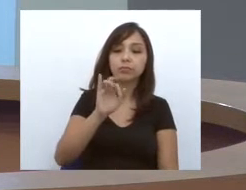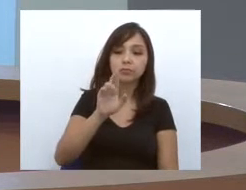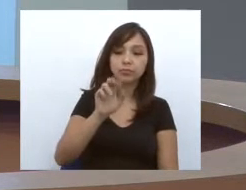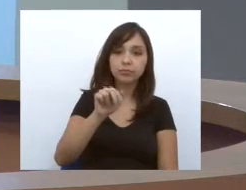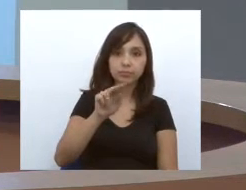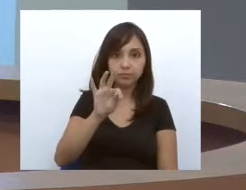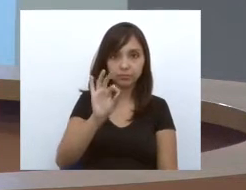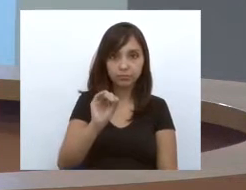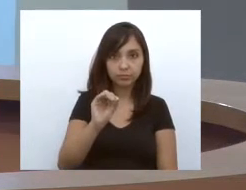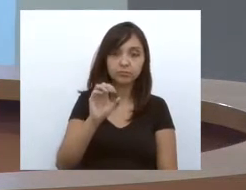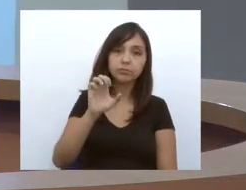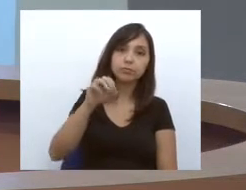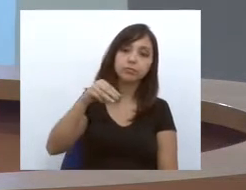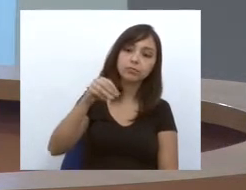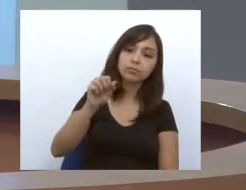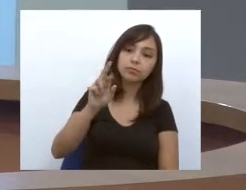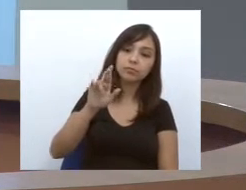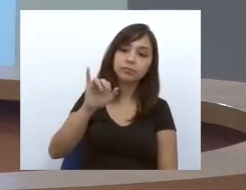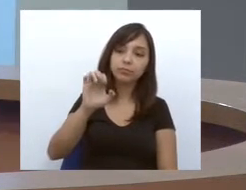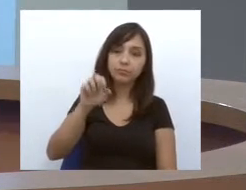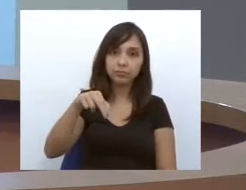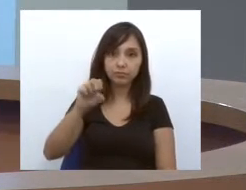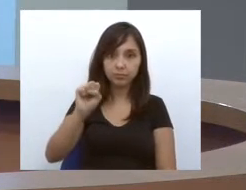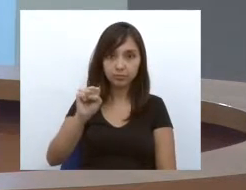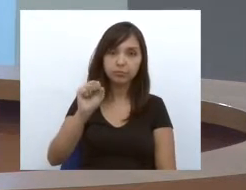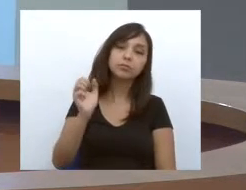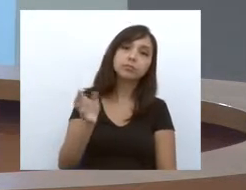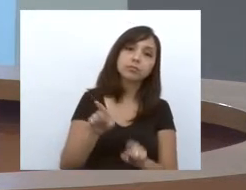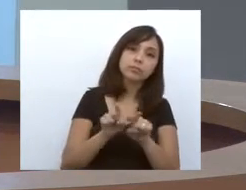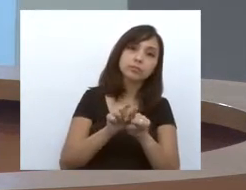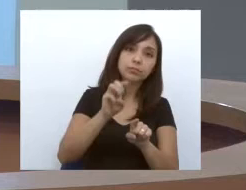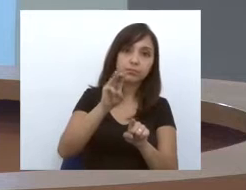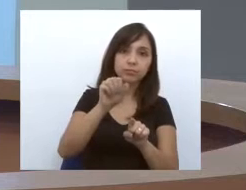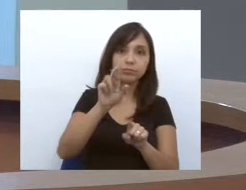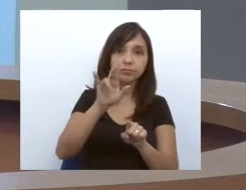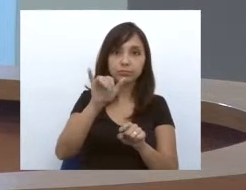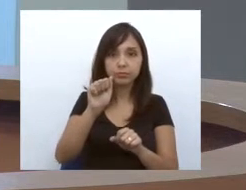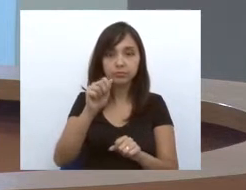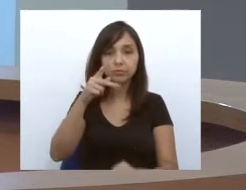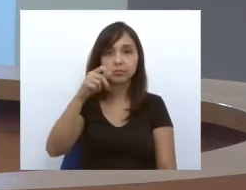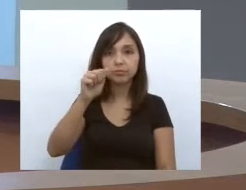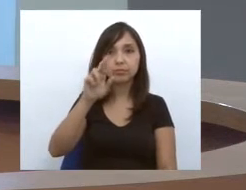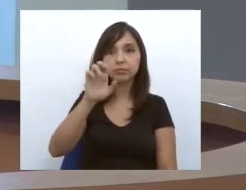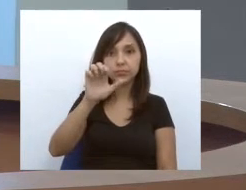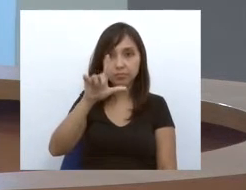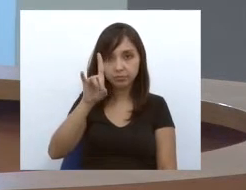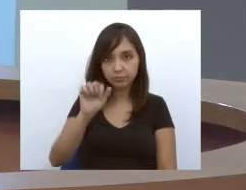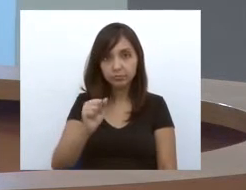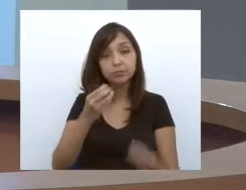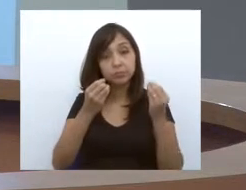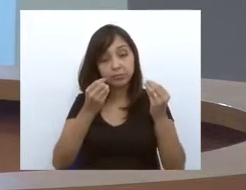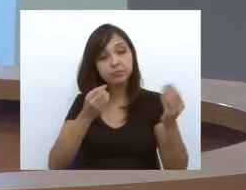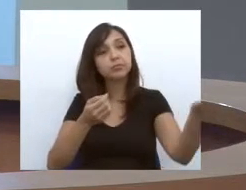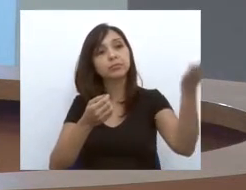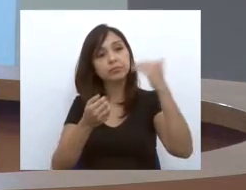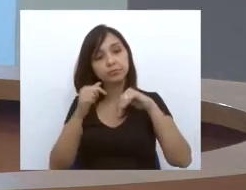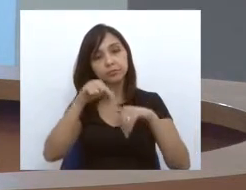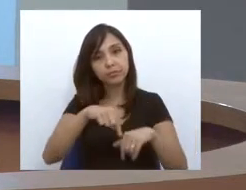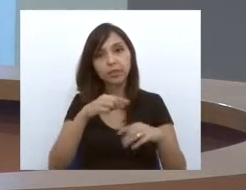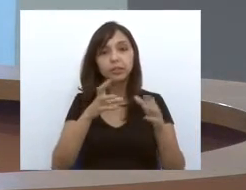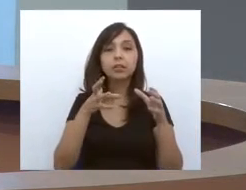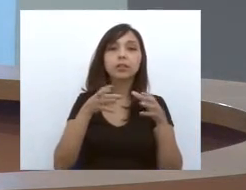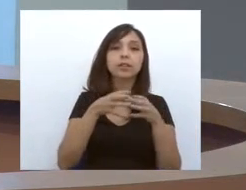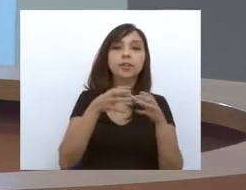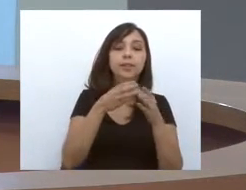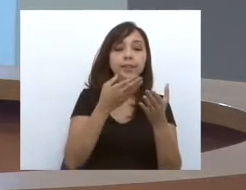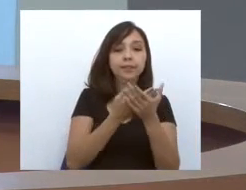Inês e a Maria Aparecida, para que nós, vereadores, ouvimos, a Comissão de Educação nós ouvimos